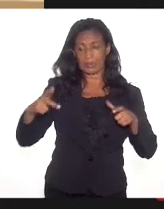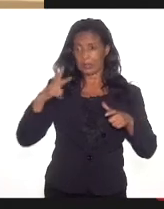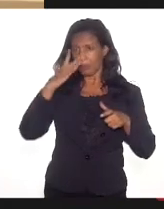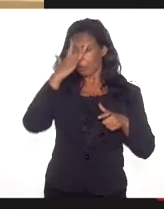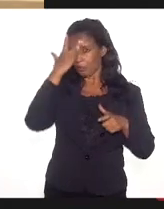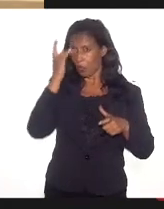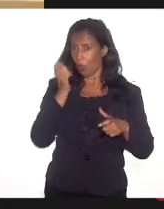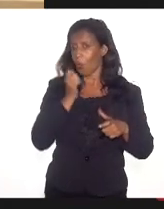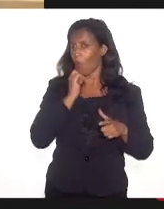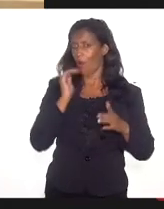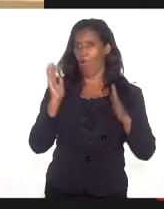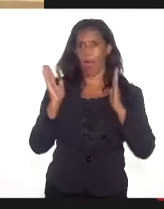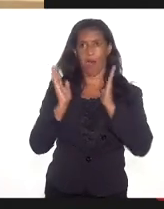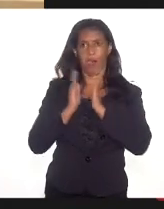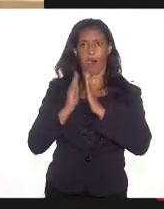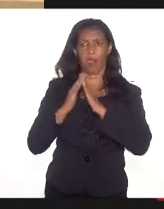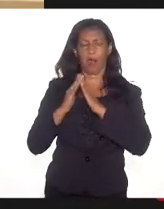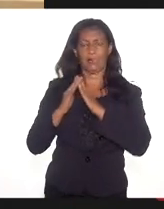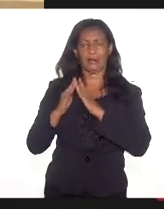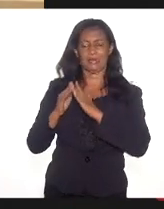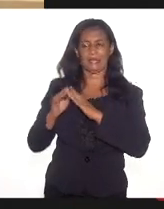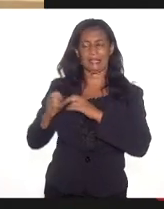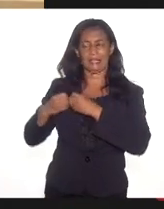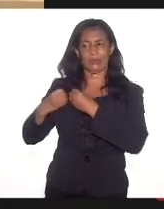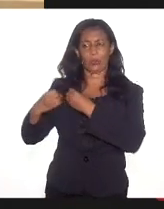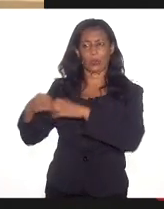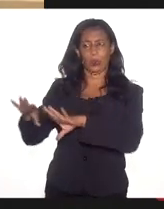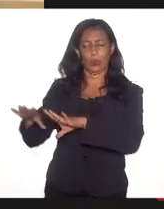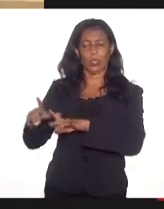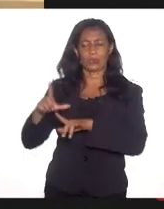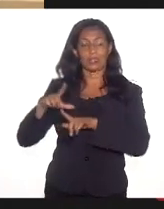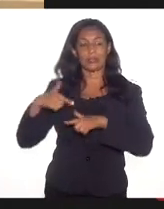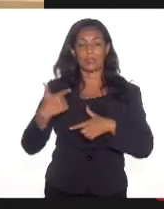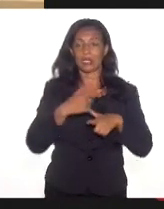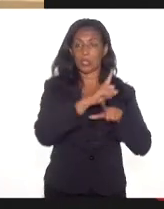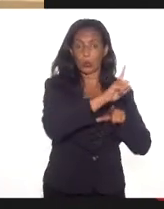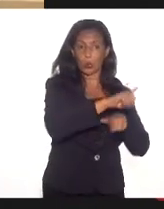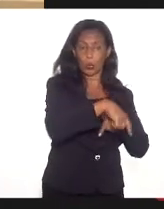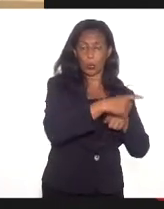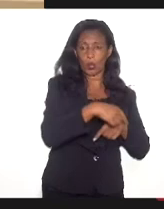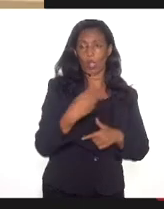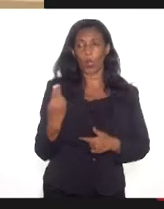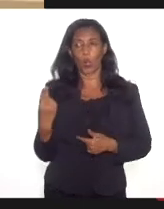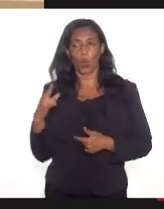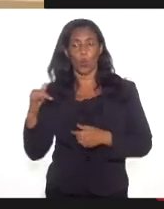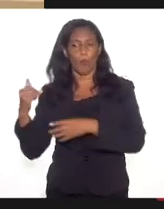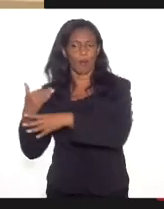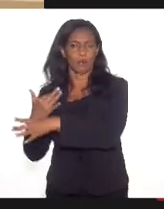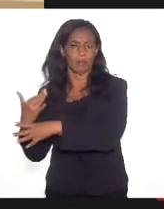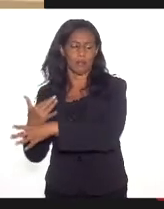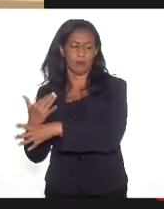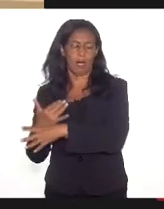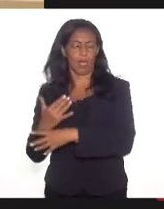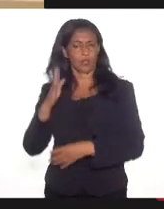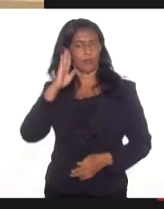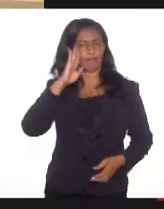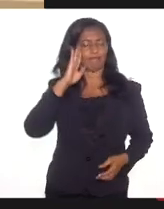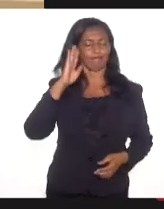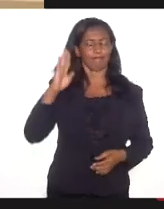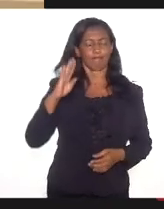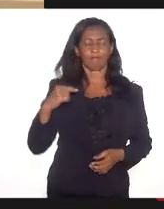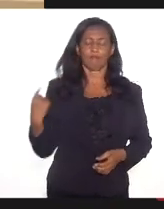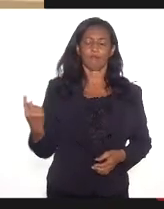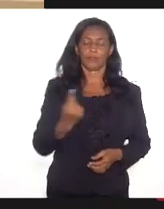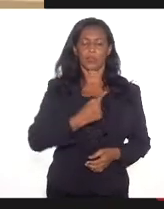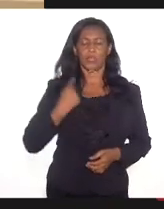seja na área urbana seja na área rural então é fundamental que a gente possa